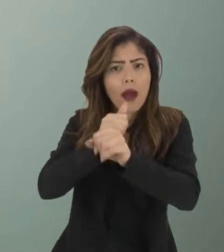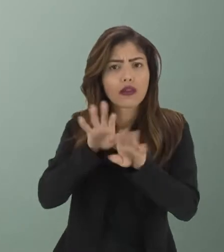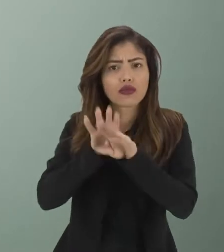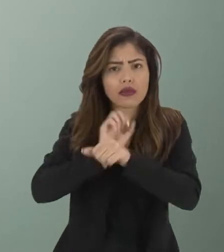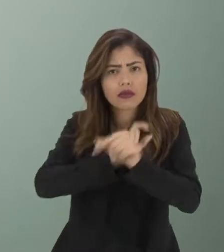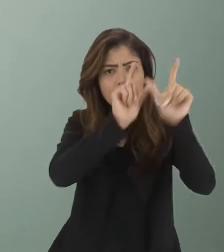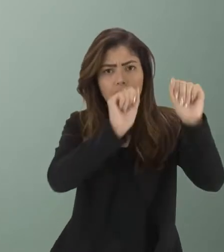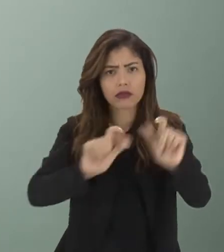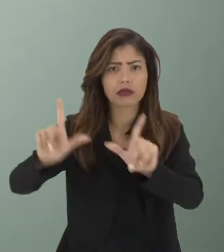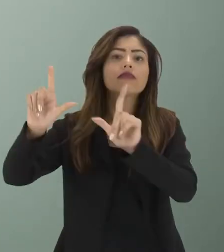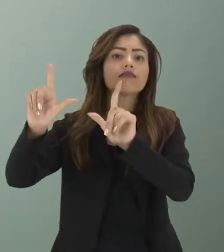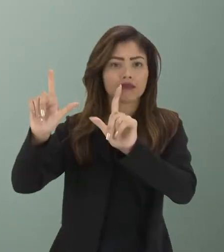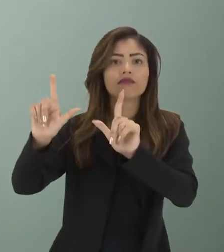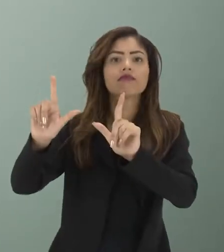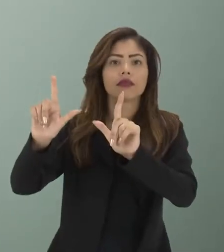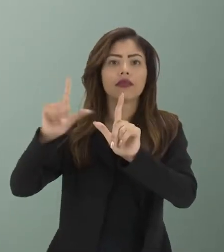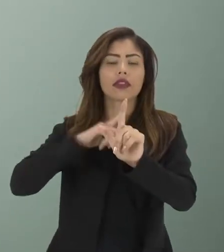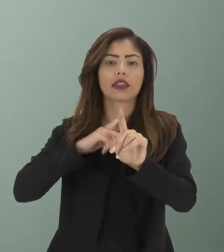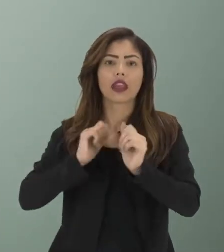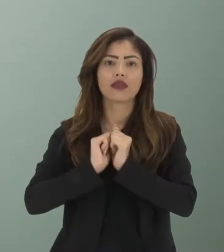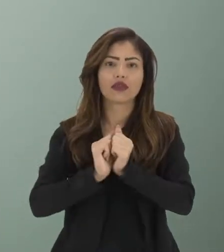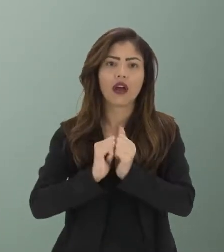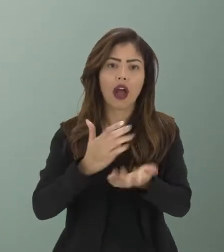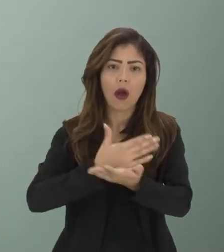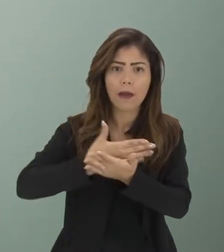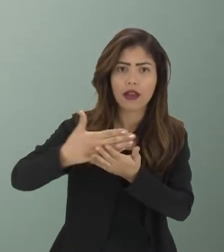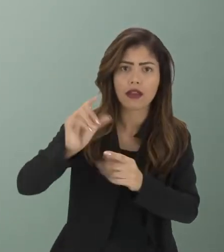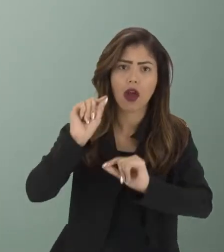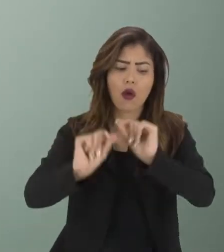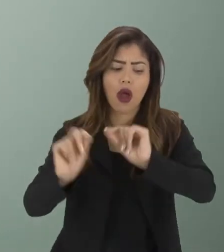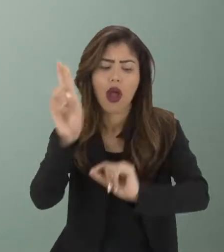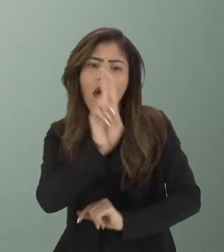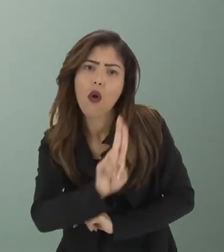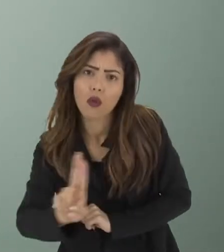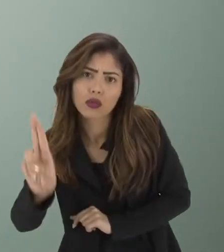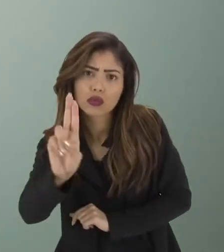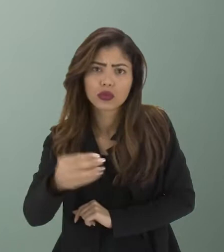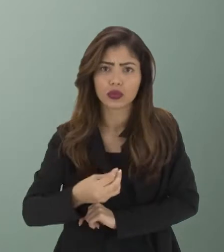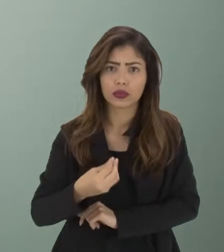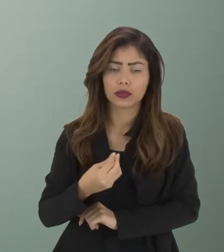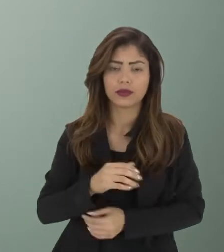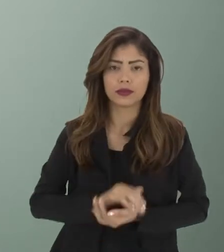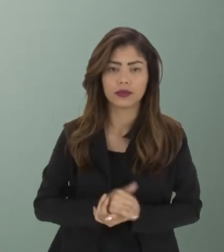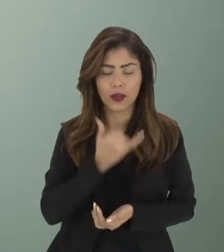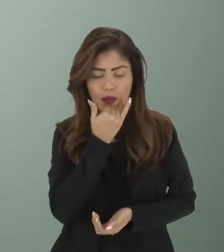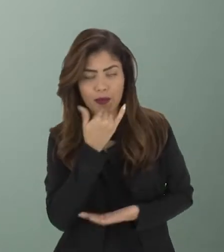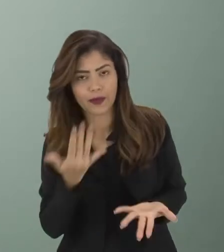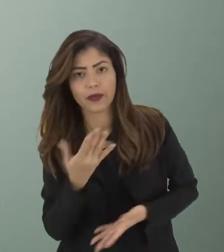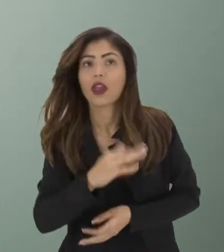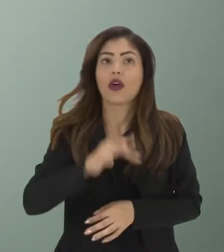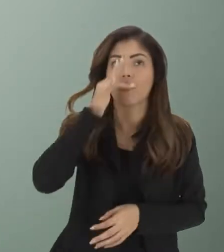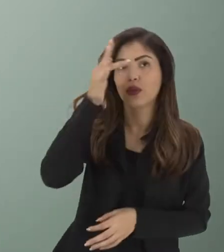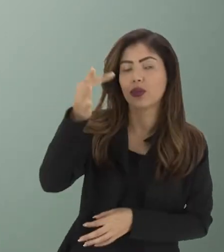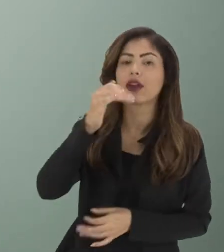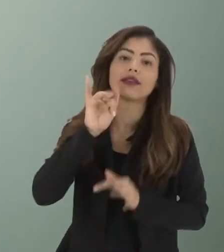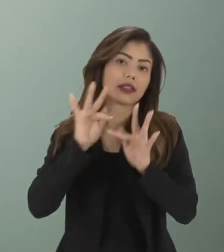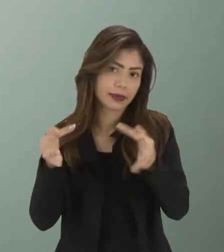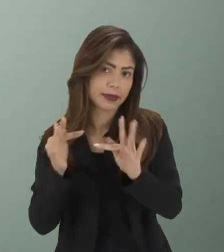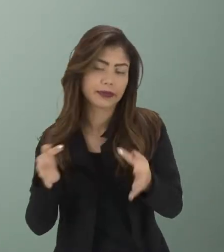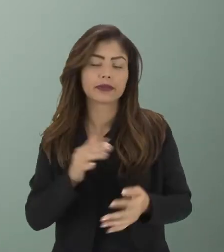no slide. Nós vamos iniciar com os usos do futuro simples,